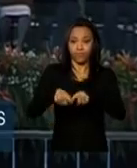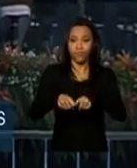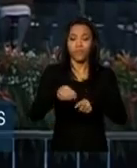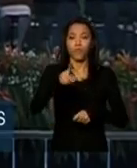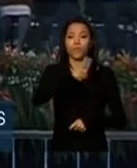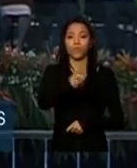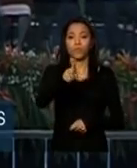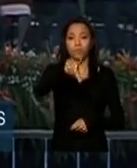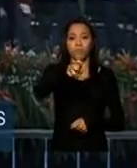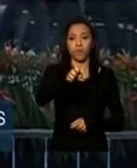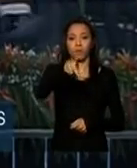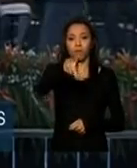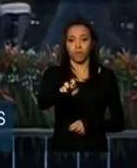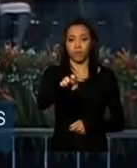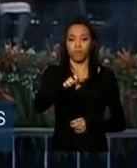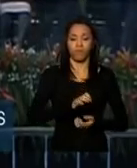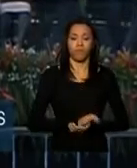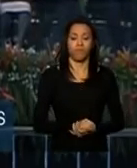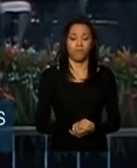Vargas.